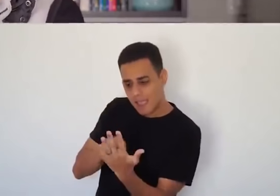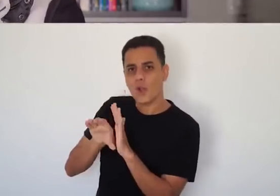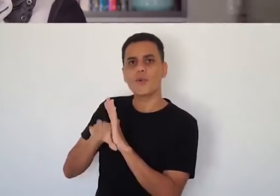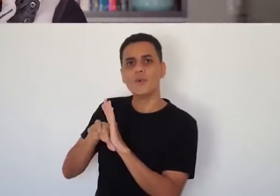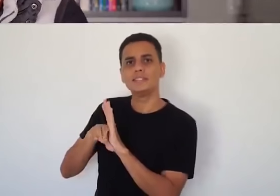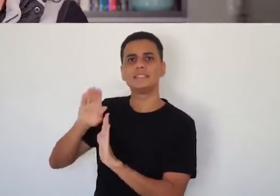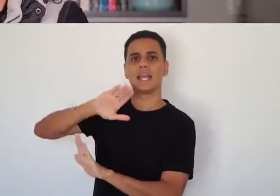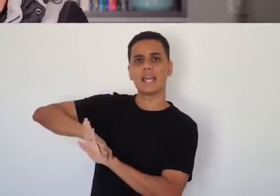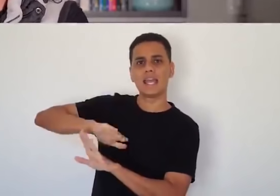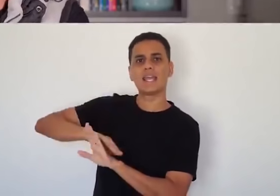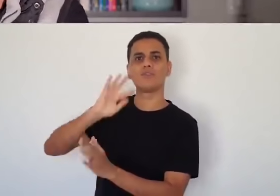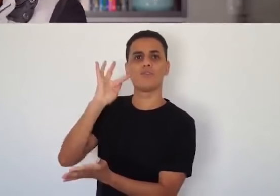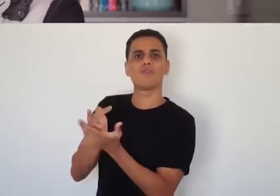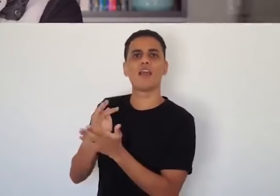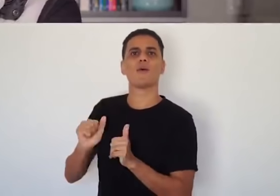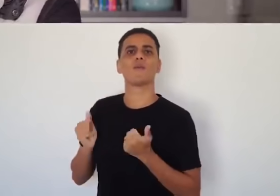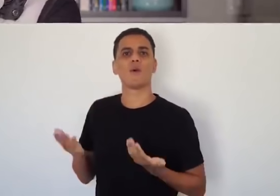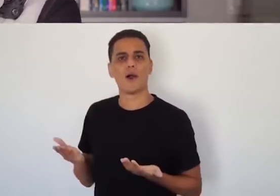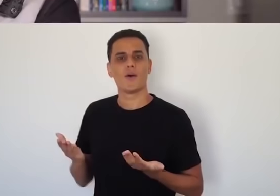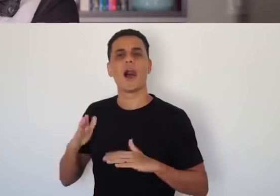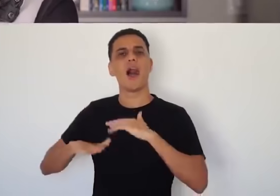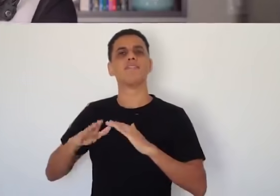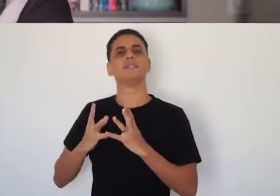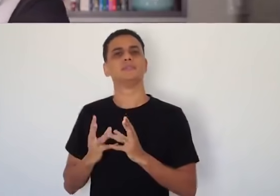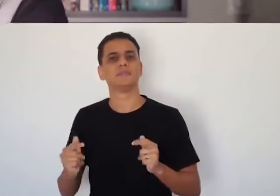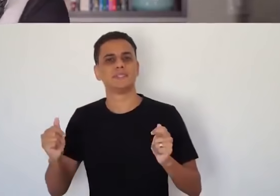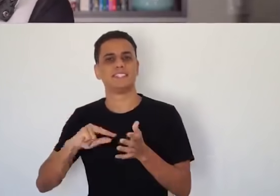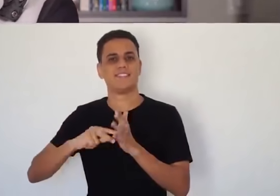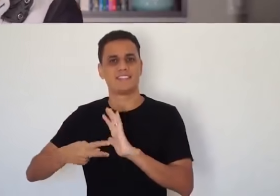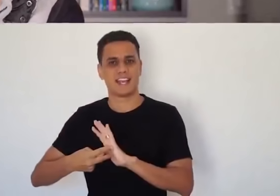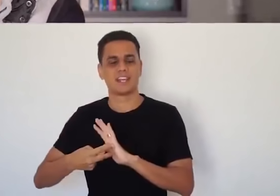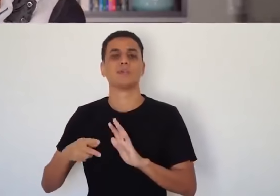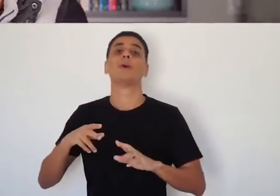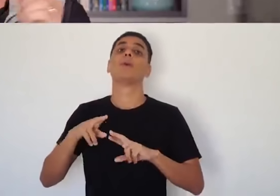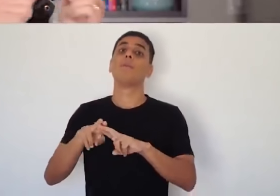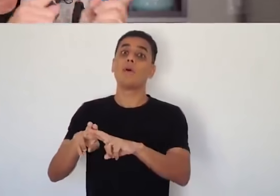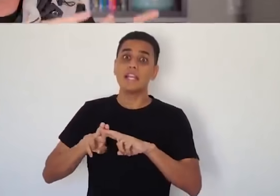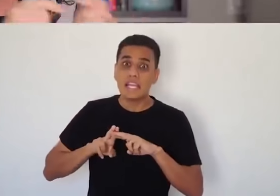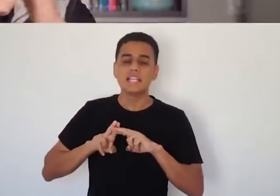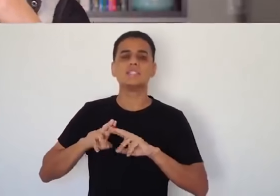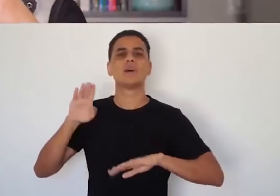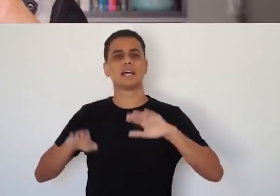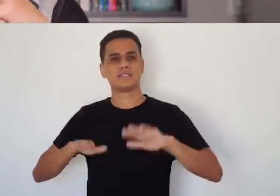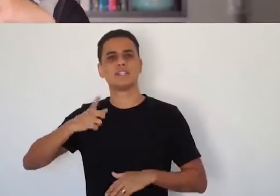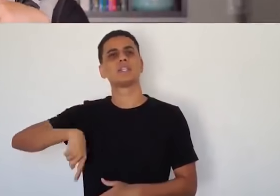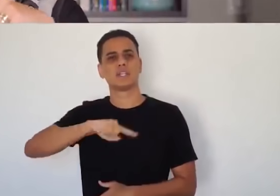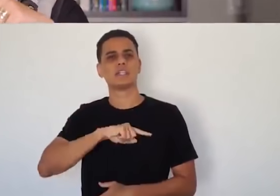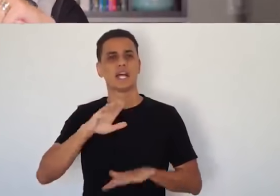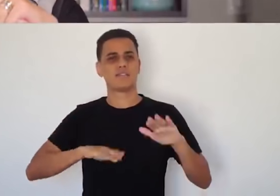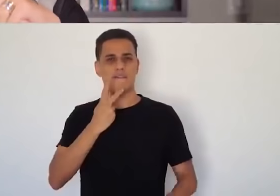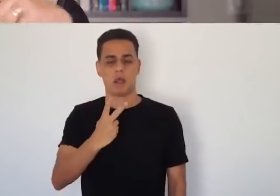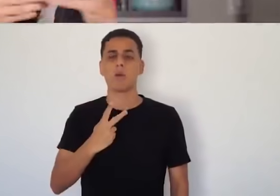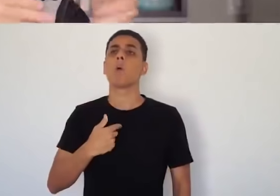a crer em Cristo Jesus pudessem viver uma vida prática que de fato refletisse a